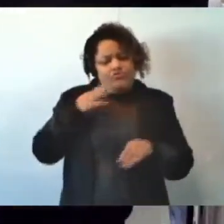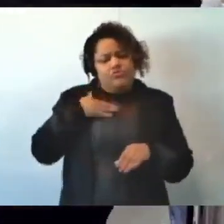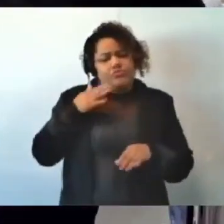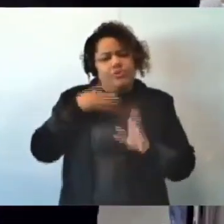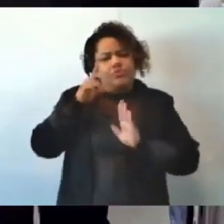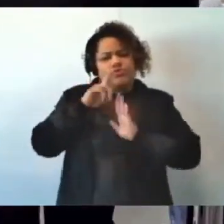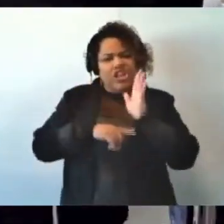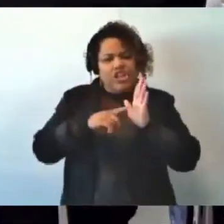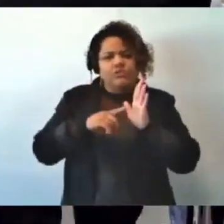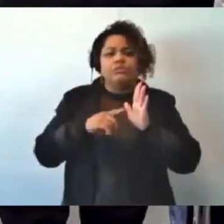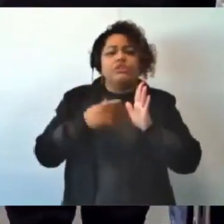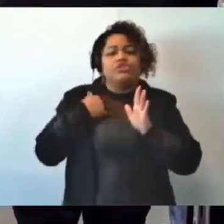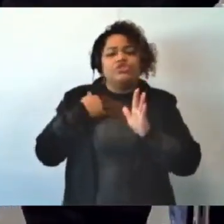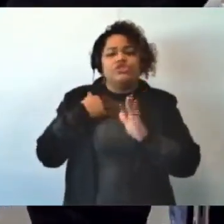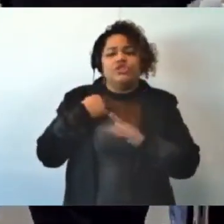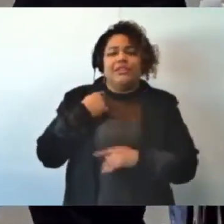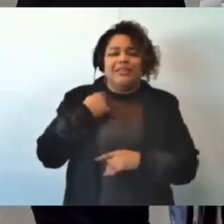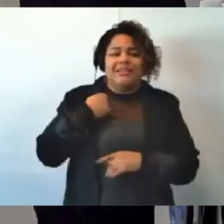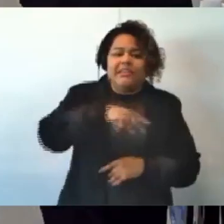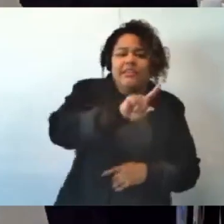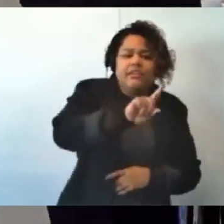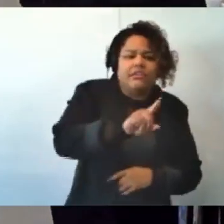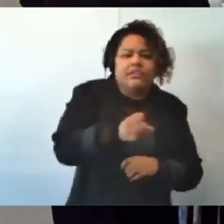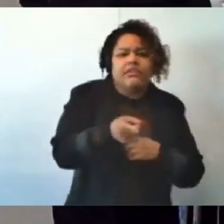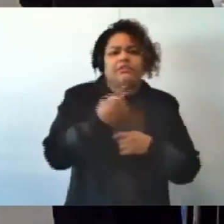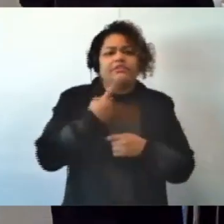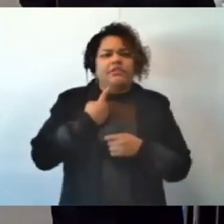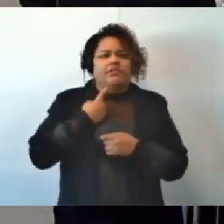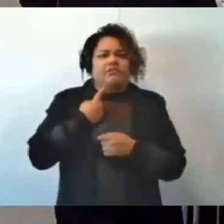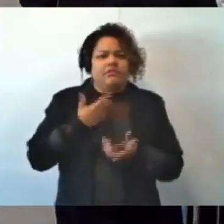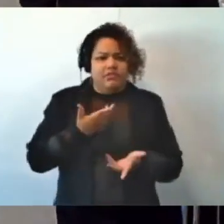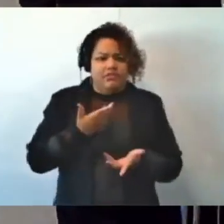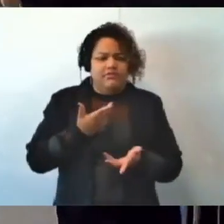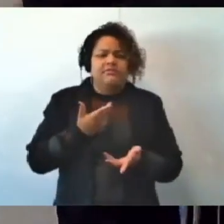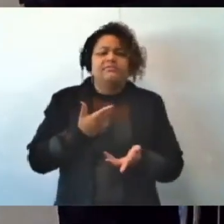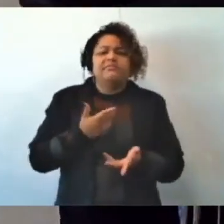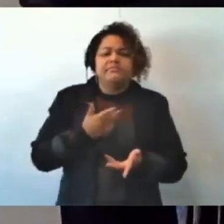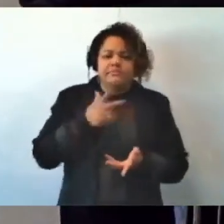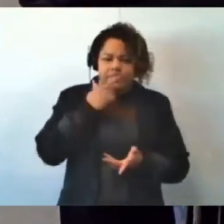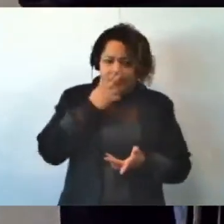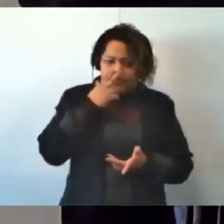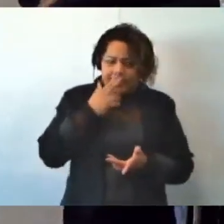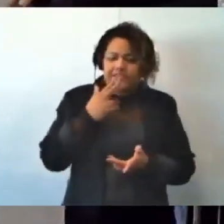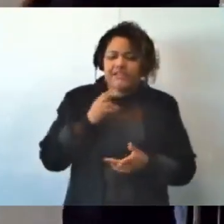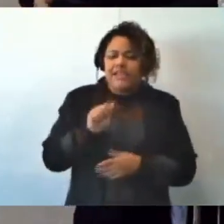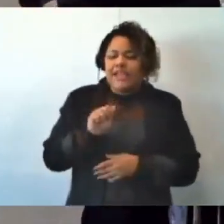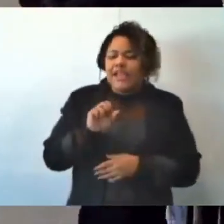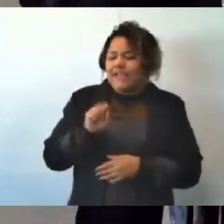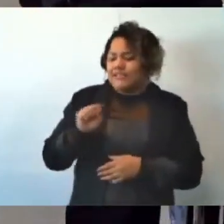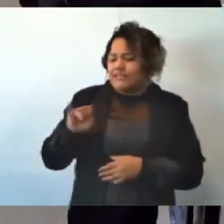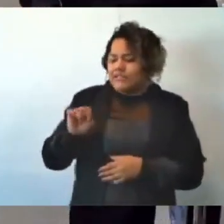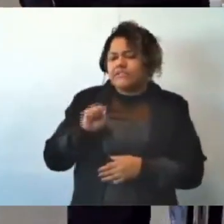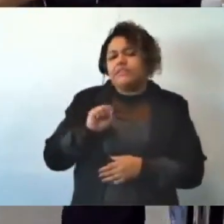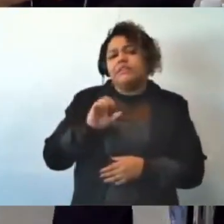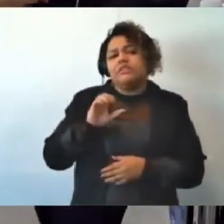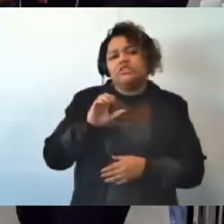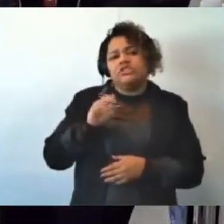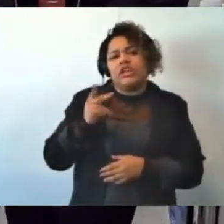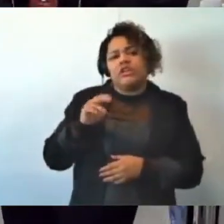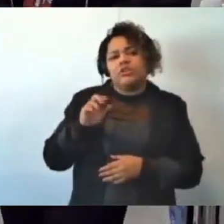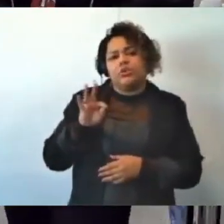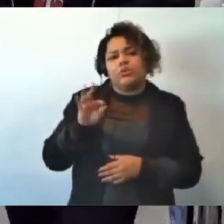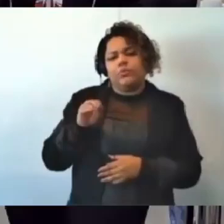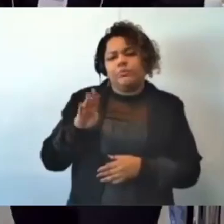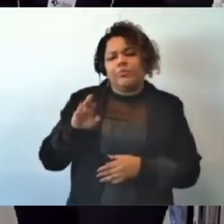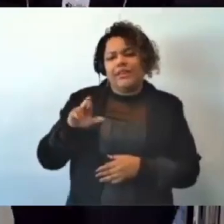simplesmente cerceia a Chateaubriand. Você não pode andar. Eu, assim, necessito, né, de